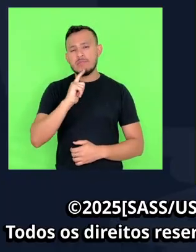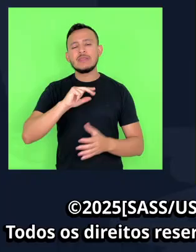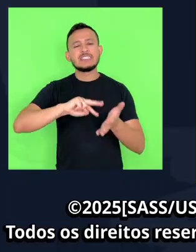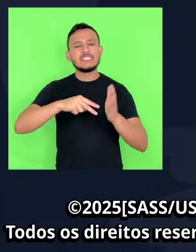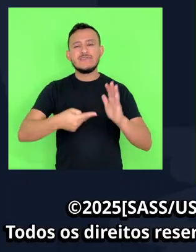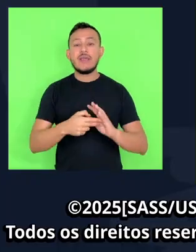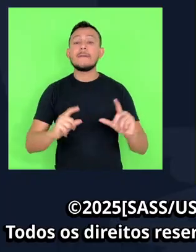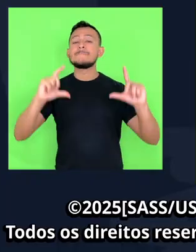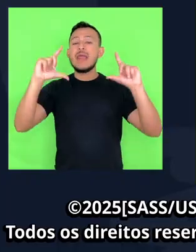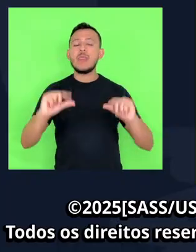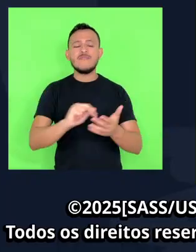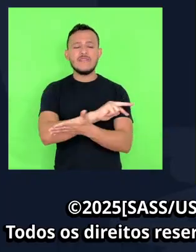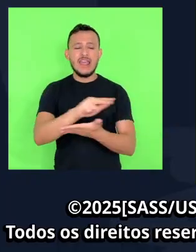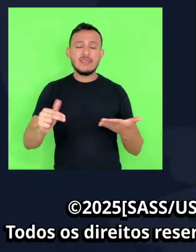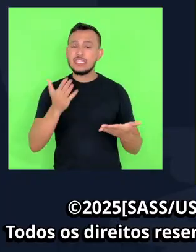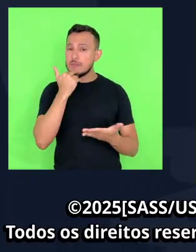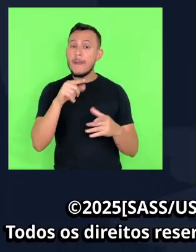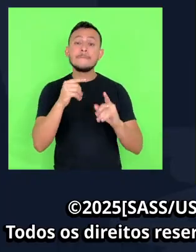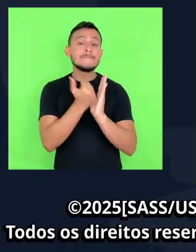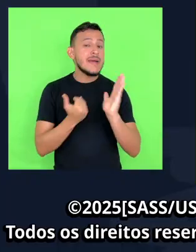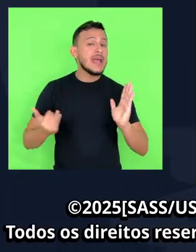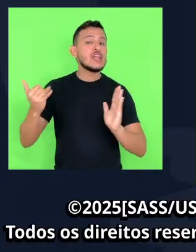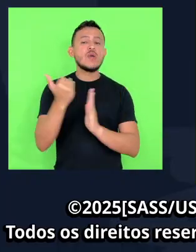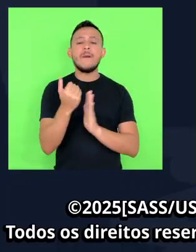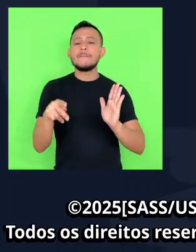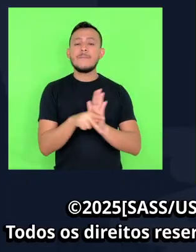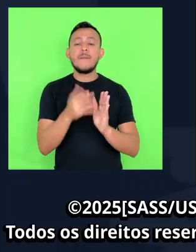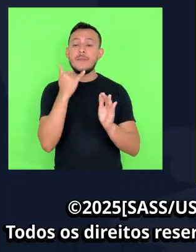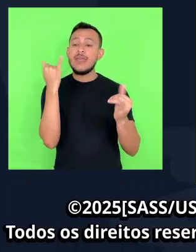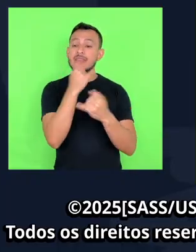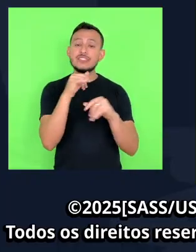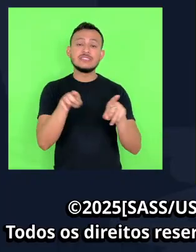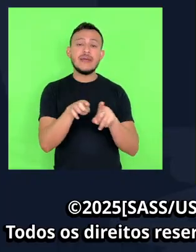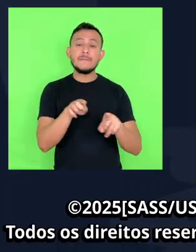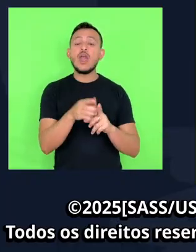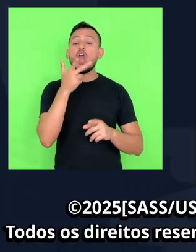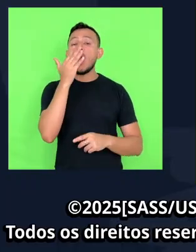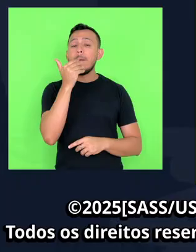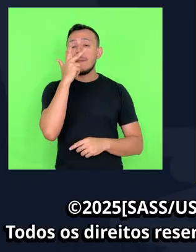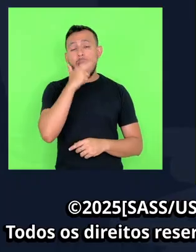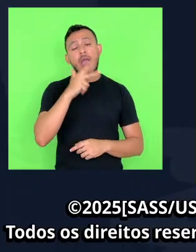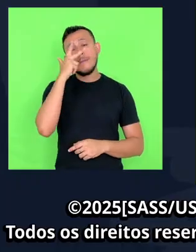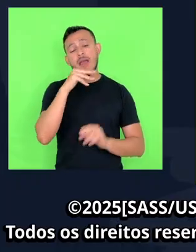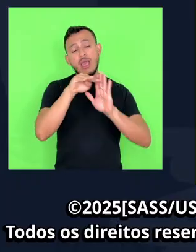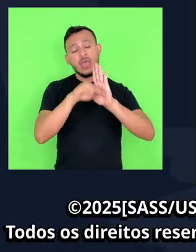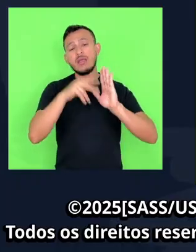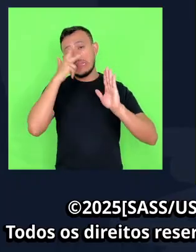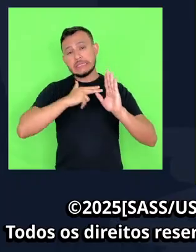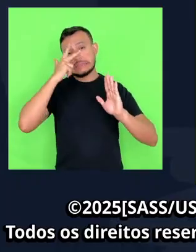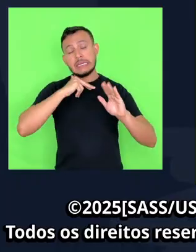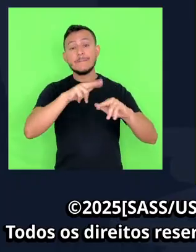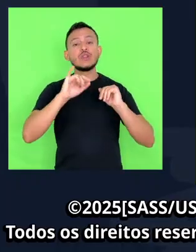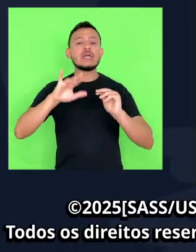menor variedade de alimentos, maior ingestão de energia e dietas monótonas. Então, não é